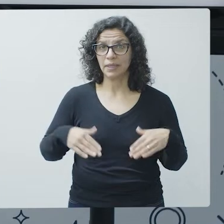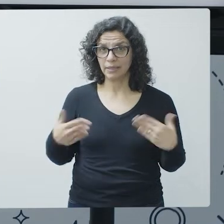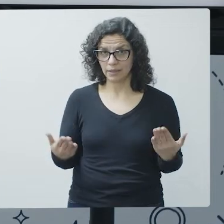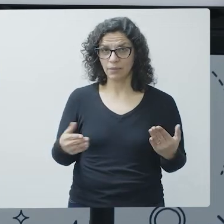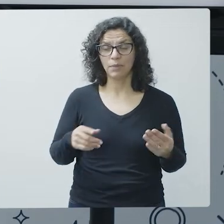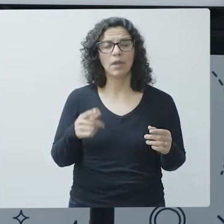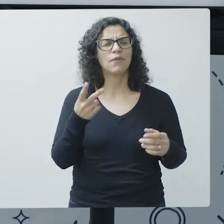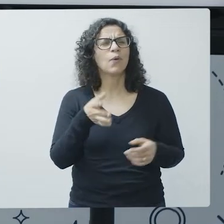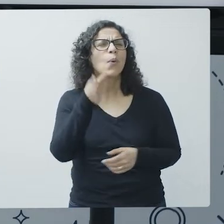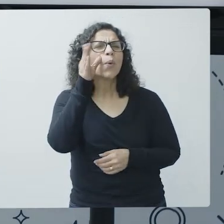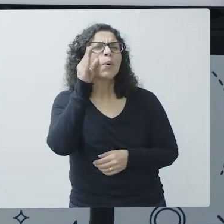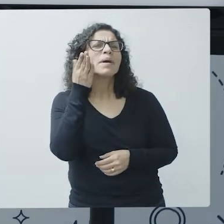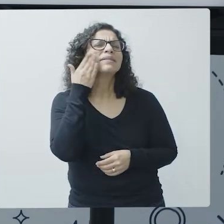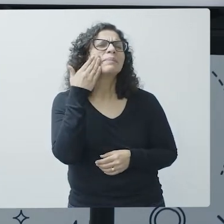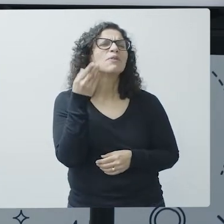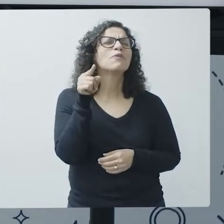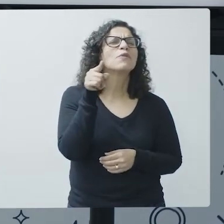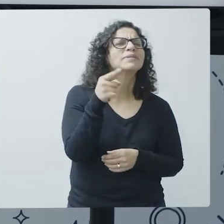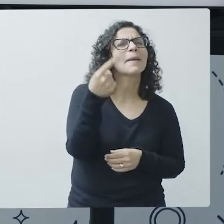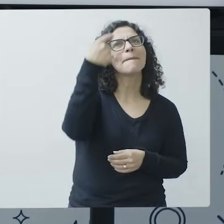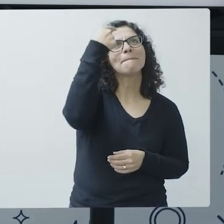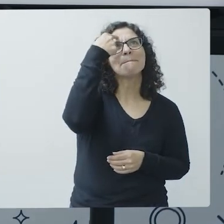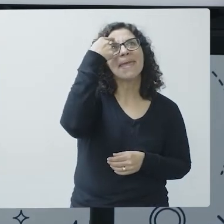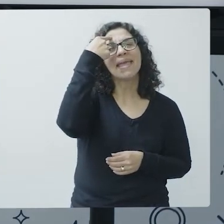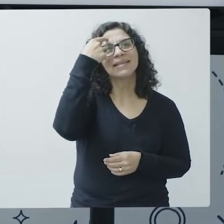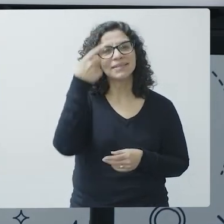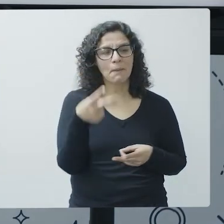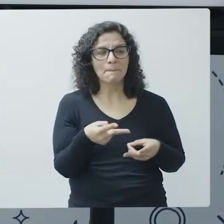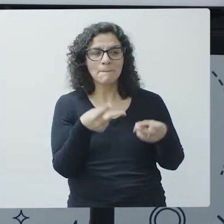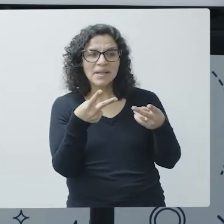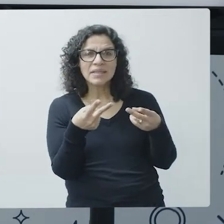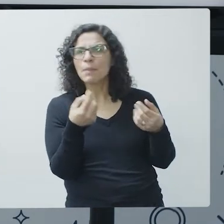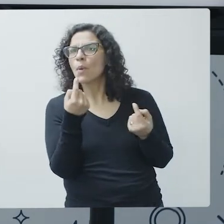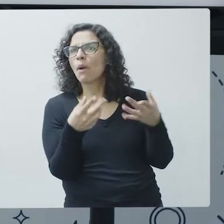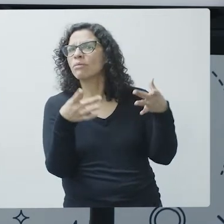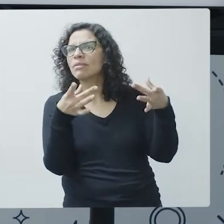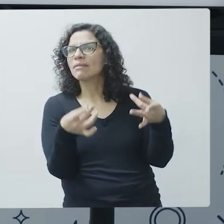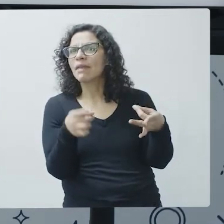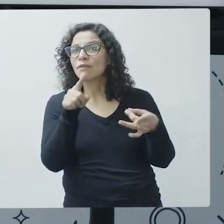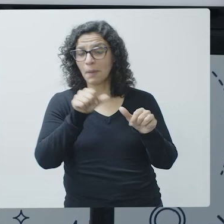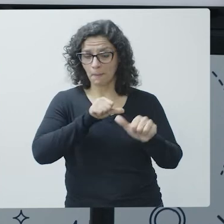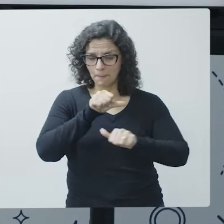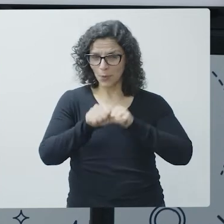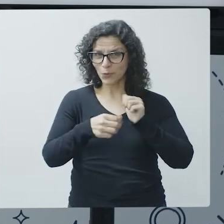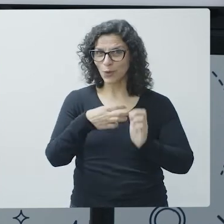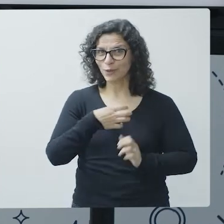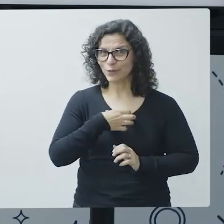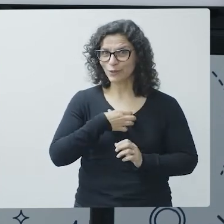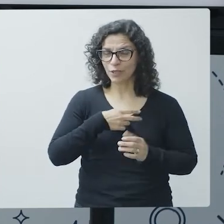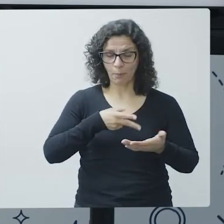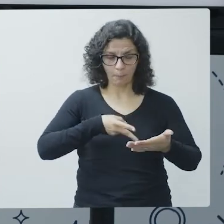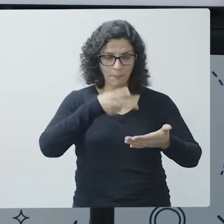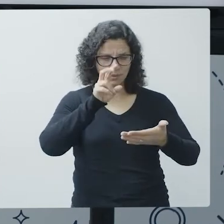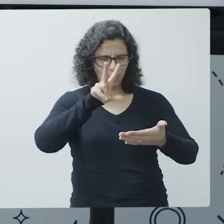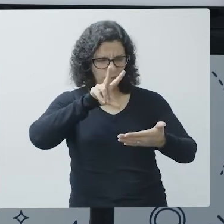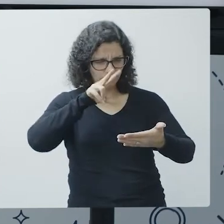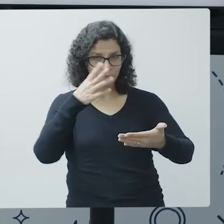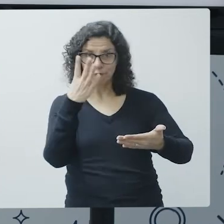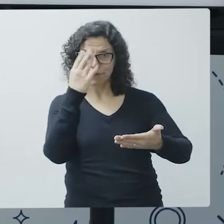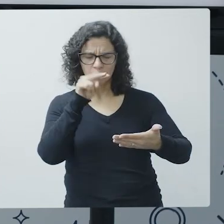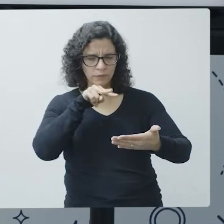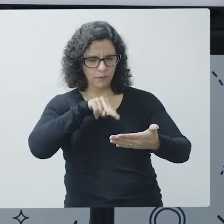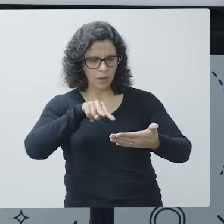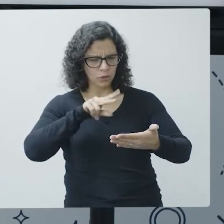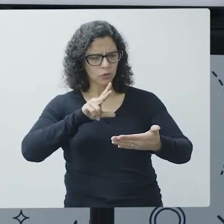Então, eu fico curioso para saber aí o que você percebe de mudança. E claro que olhando